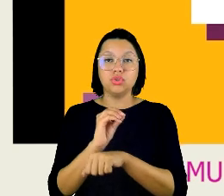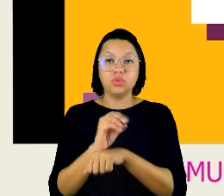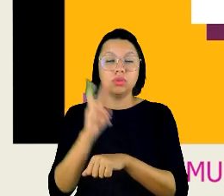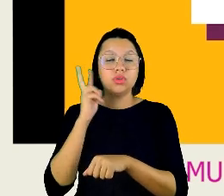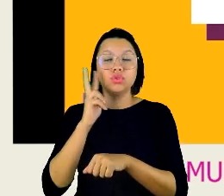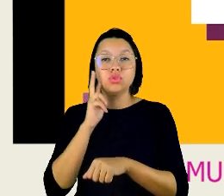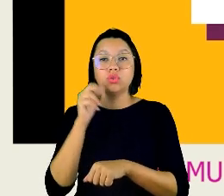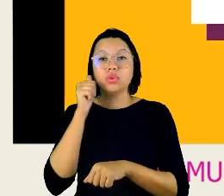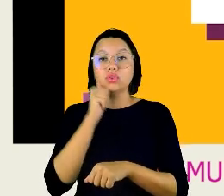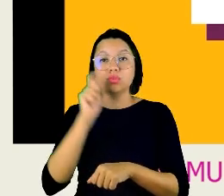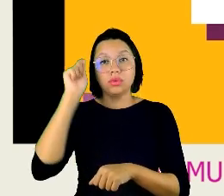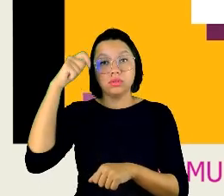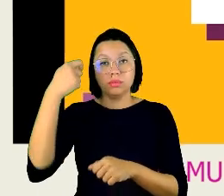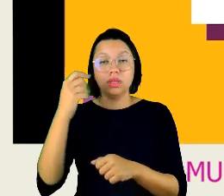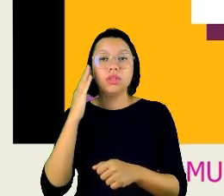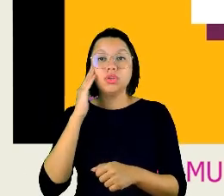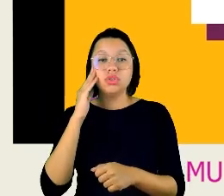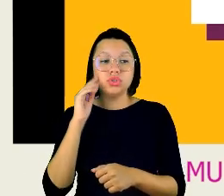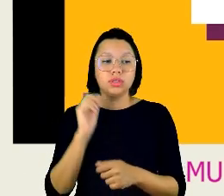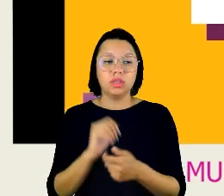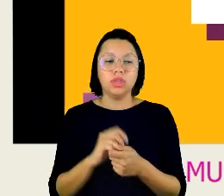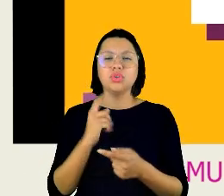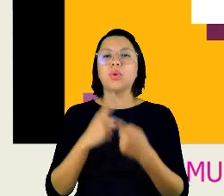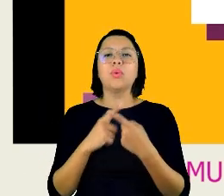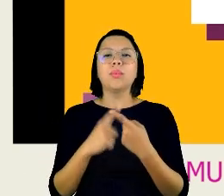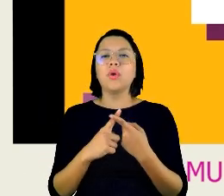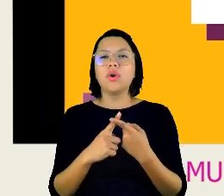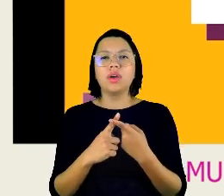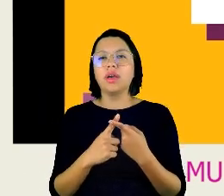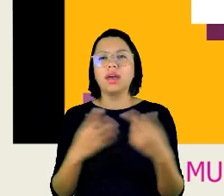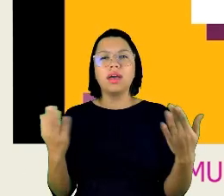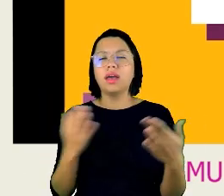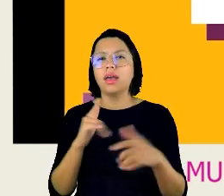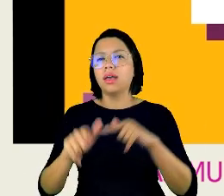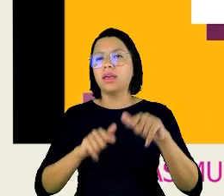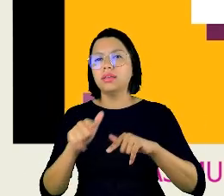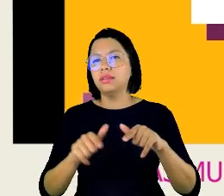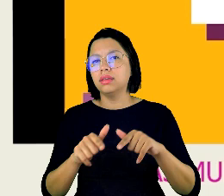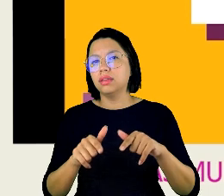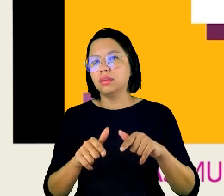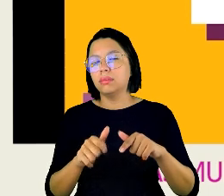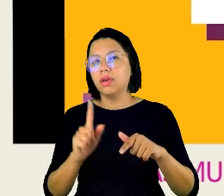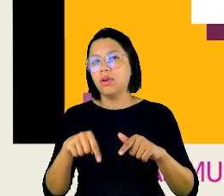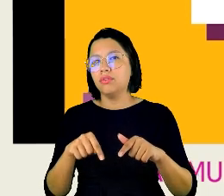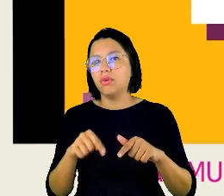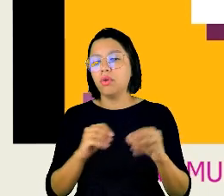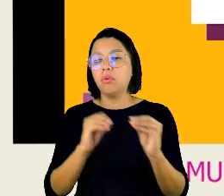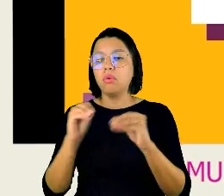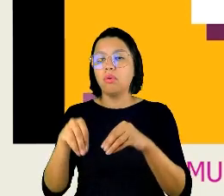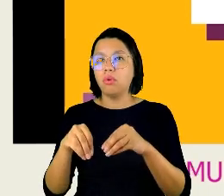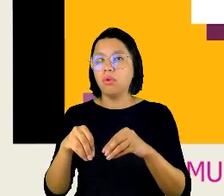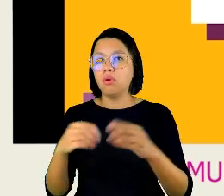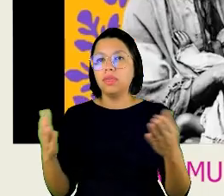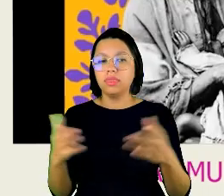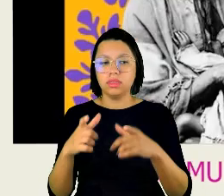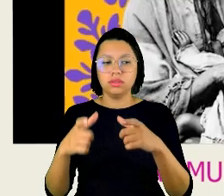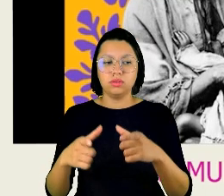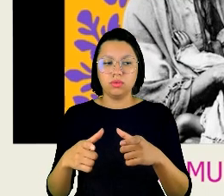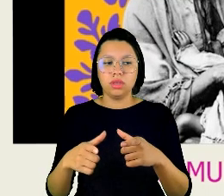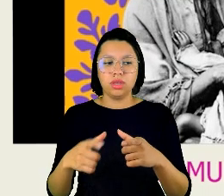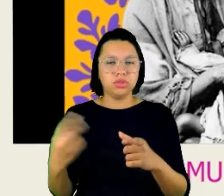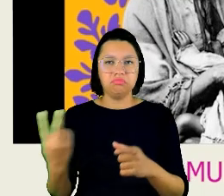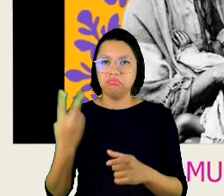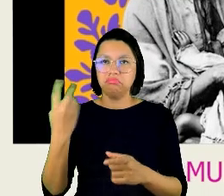mulheres negras. A gente entende por que, né, que esse trabalho foi colocado nesse lugar de